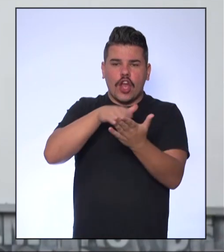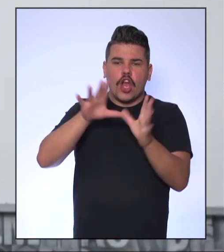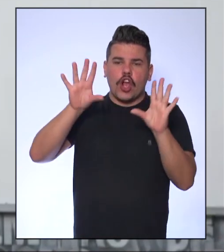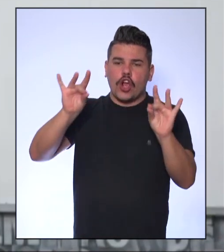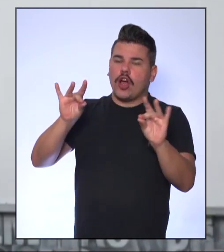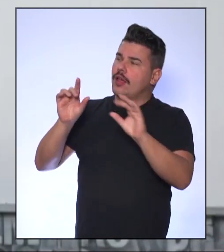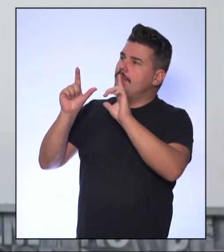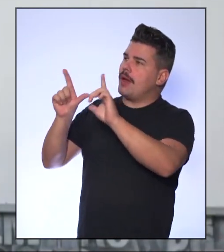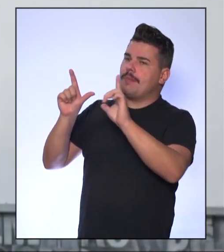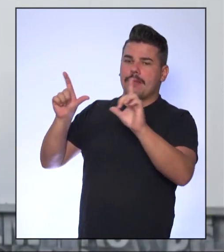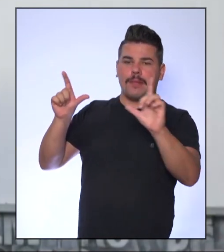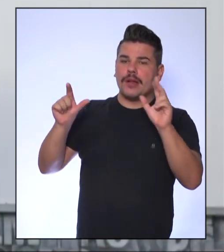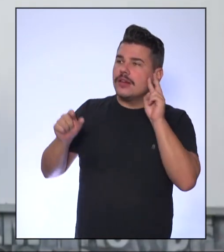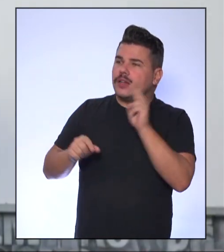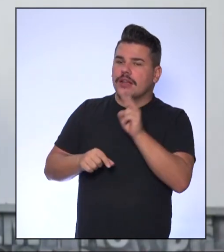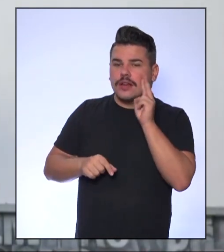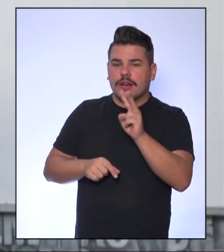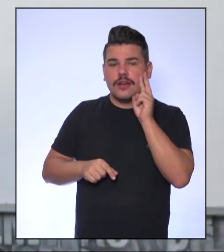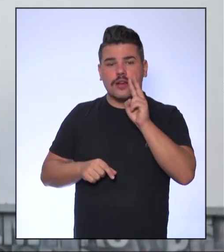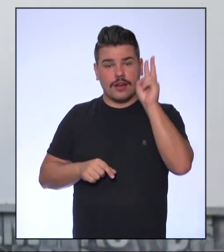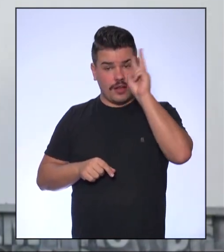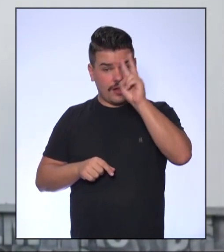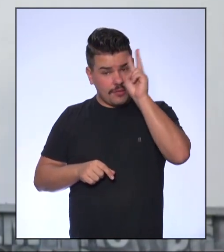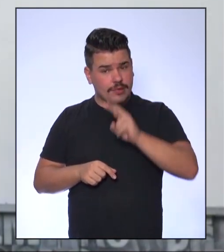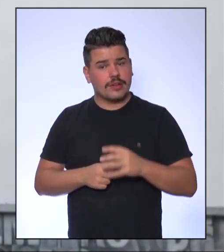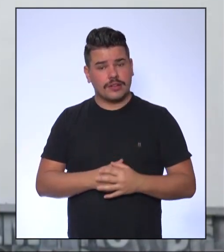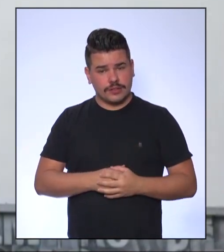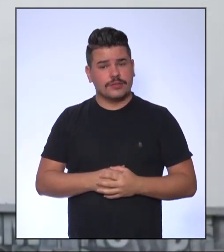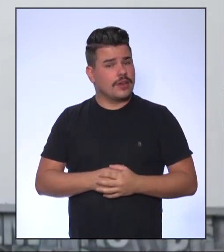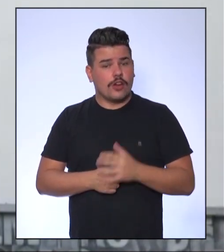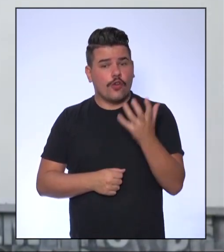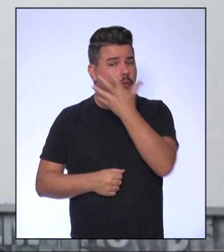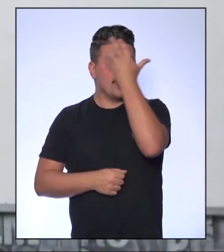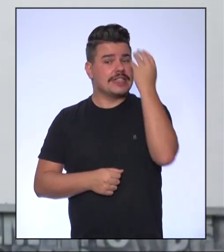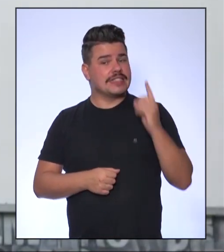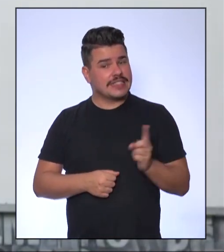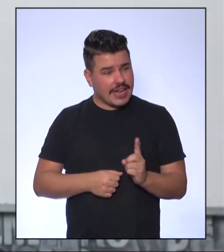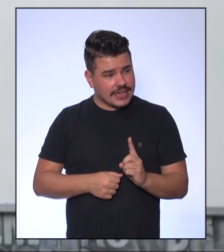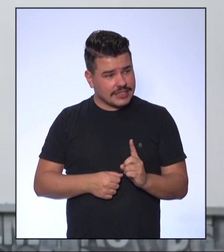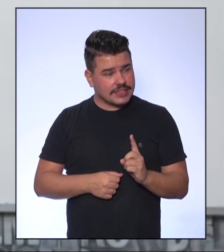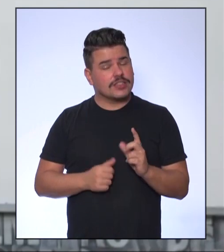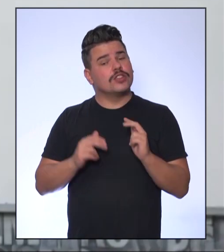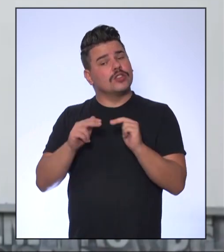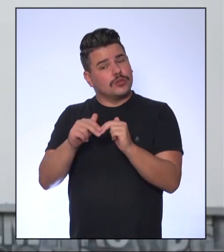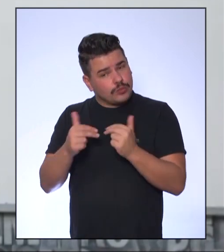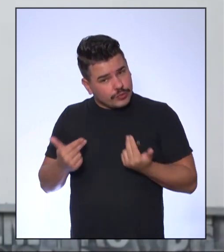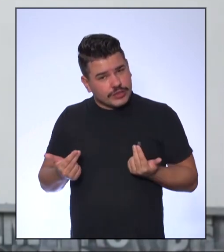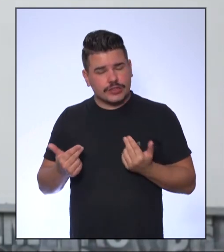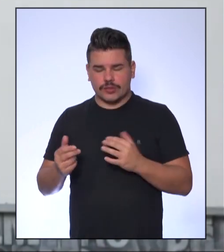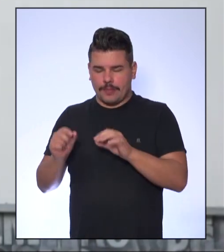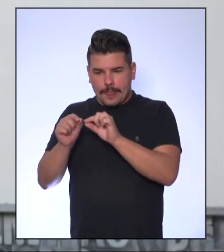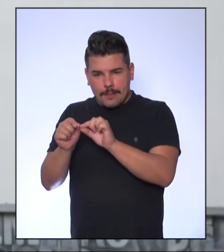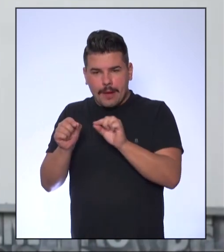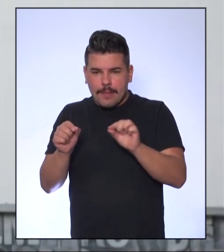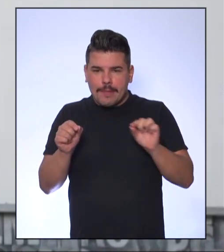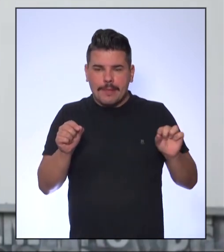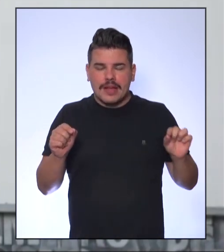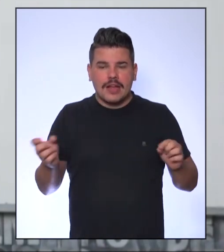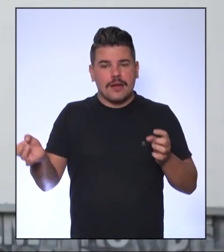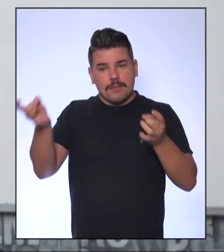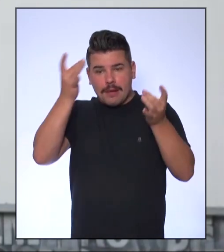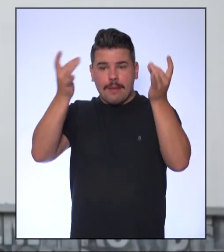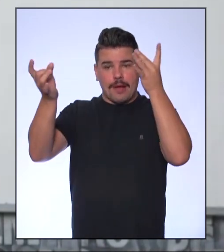ela. Ah, e por que os esquemas? Eu não vou perder tempo com isso. Cada um aprende de uma forma. Os esquemas geralmente destravam muitos gatilhos.